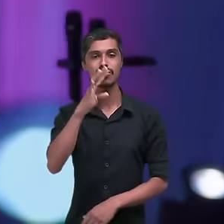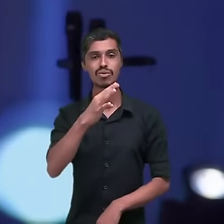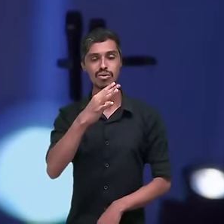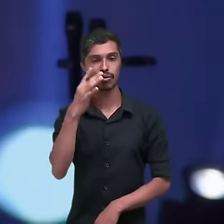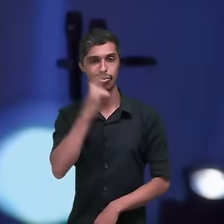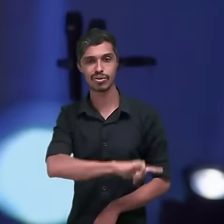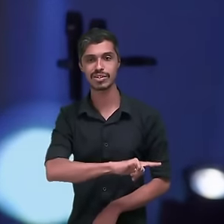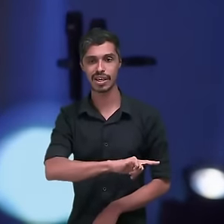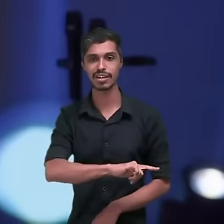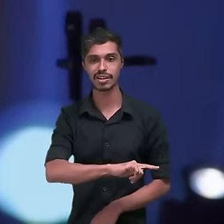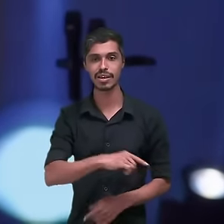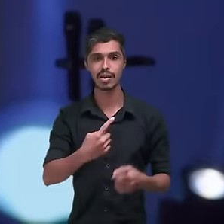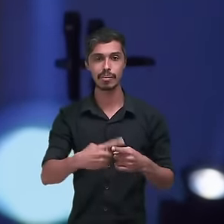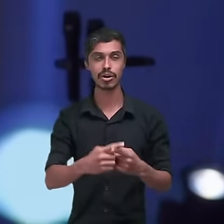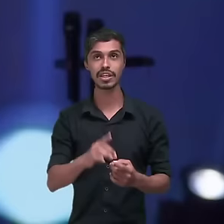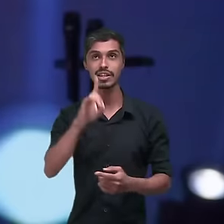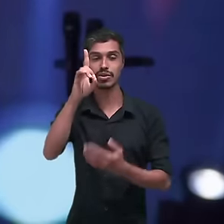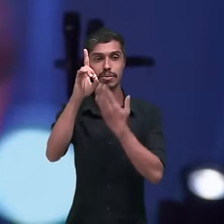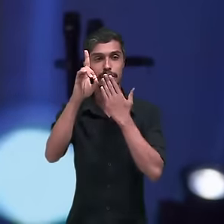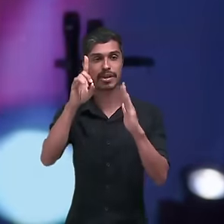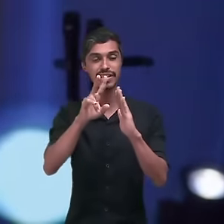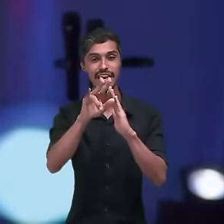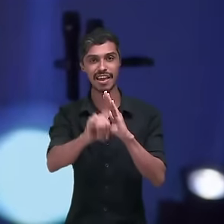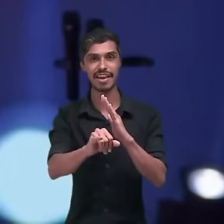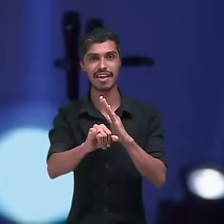Porque tua promessa é mais forte.